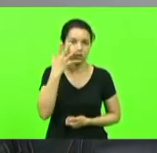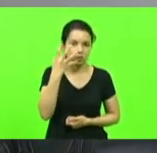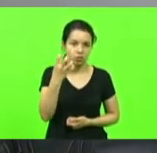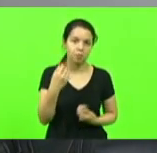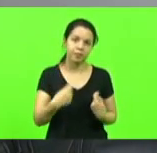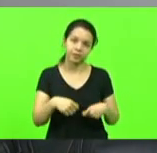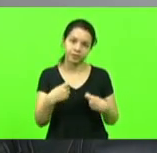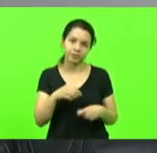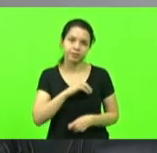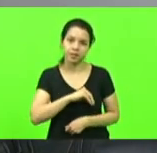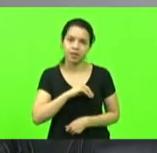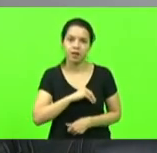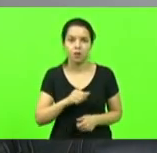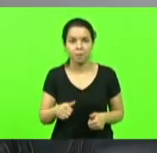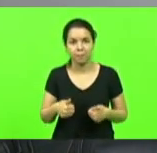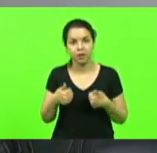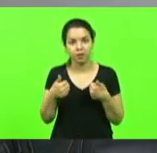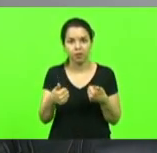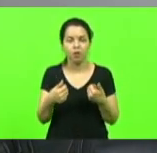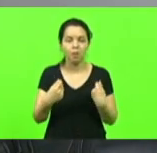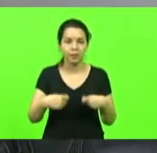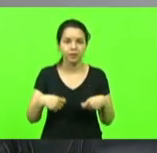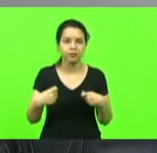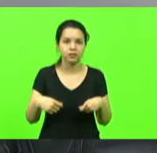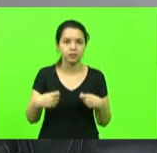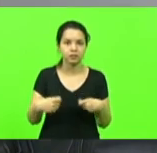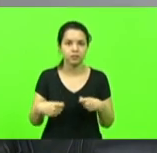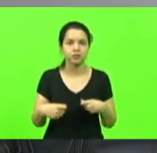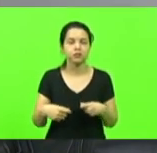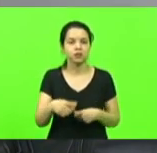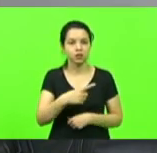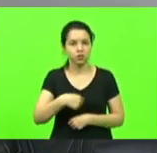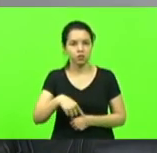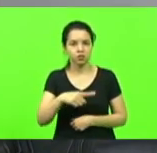uma questão que nós temos que buscar